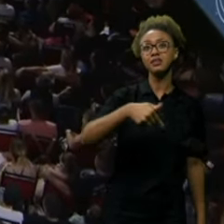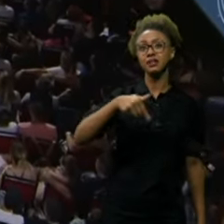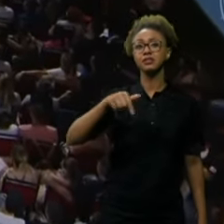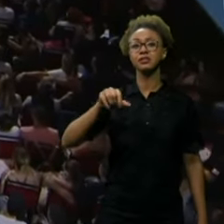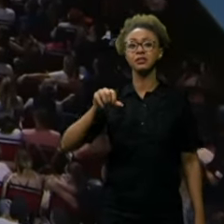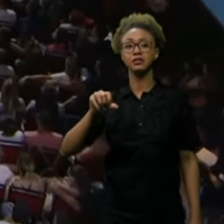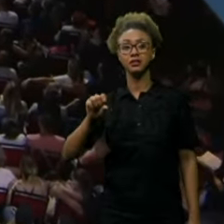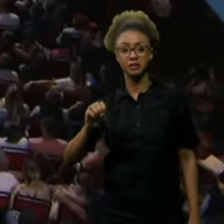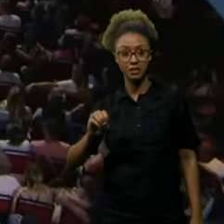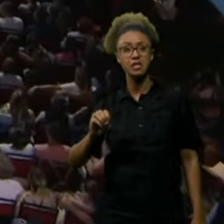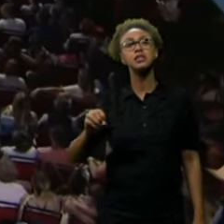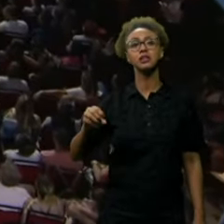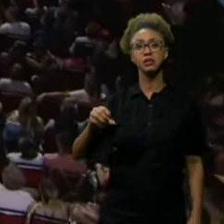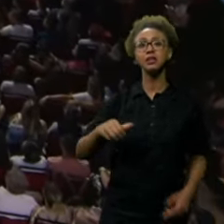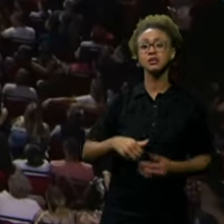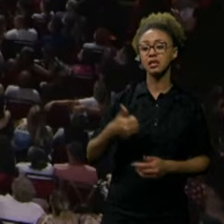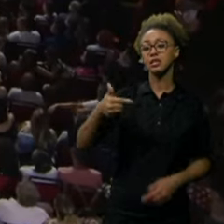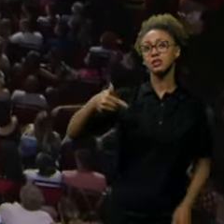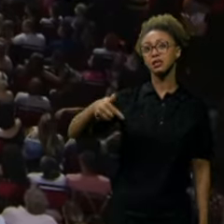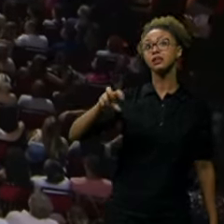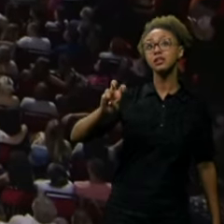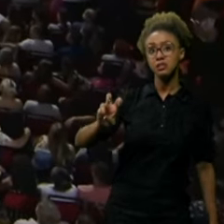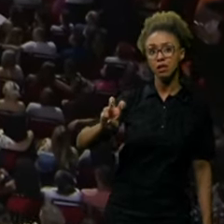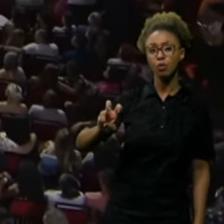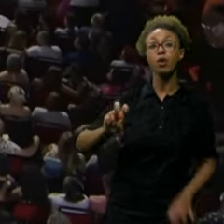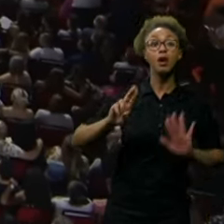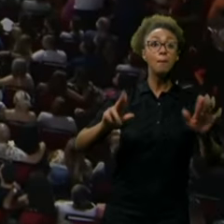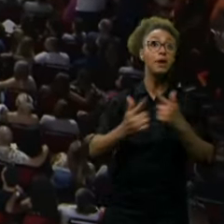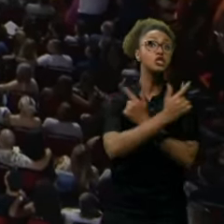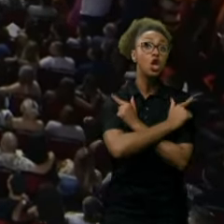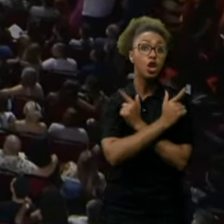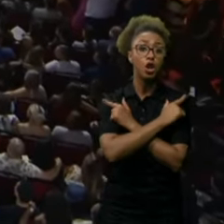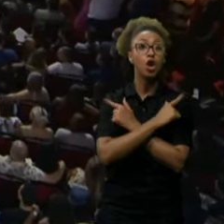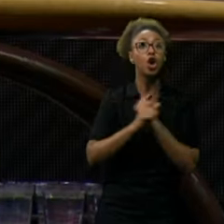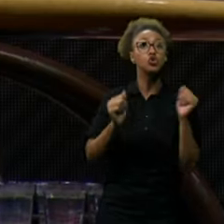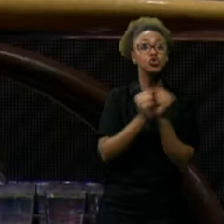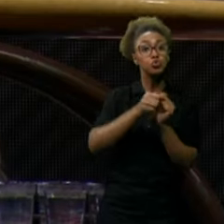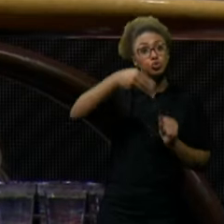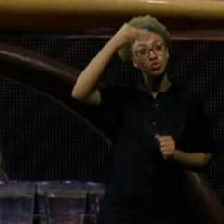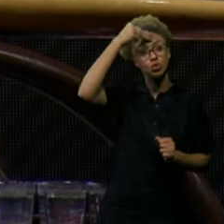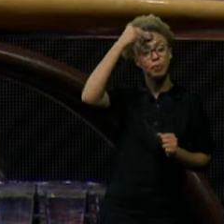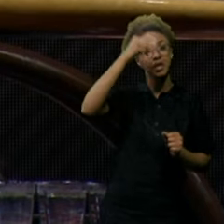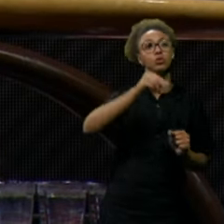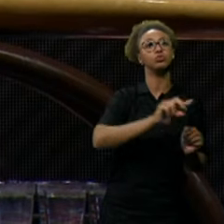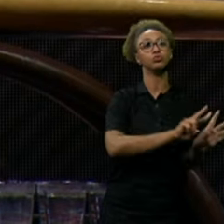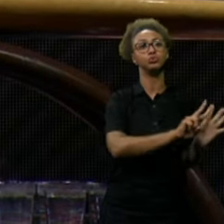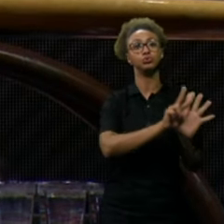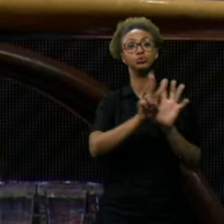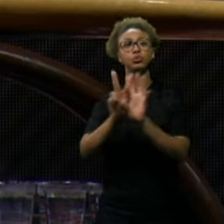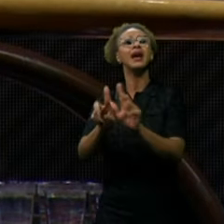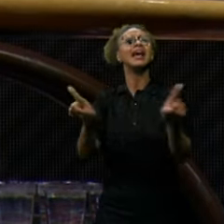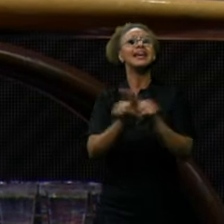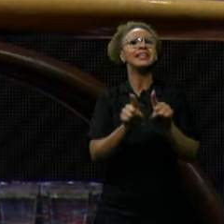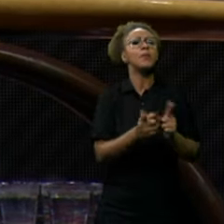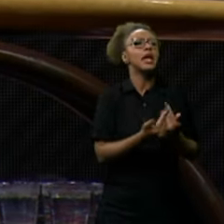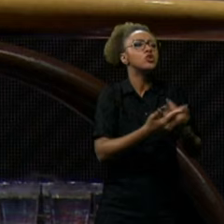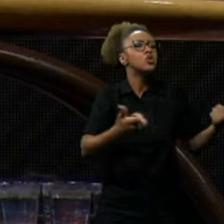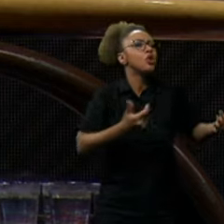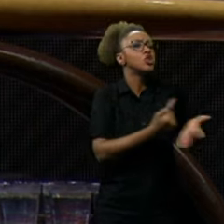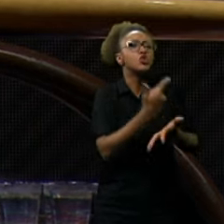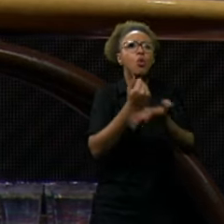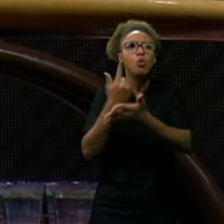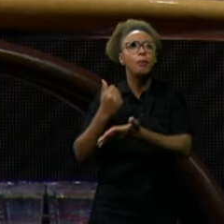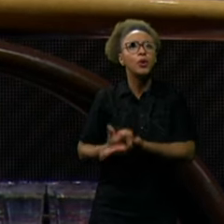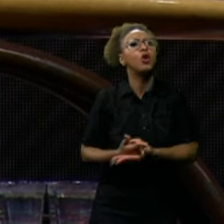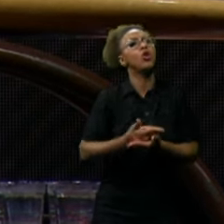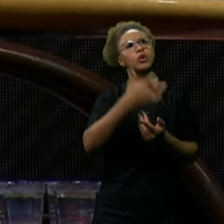e Abrão levou consigo a sarai sua mulher EA Ló filho de seu irmão e todos os bens que haviam adquirido e as almas que o